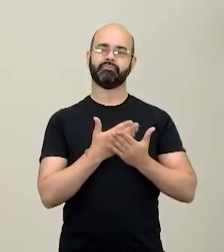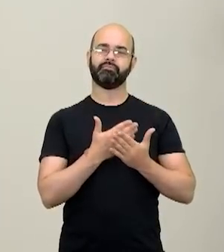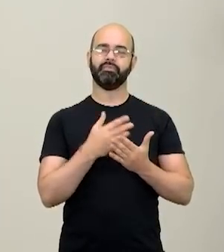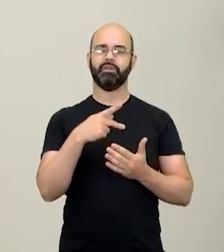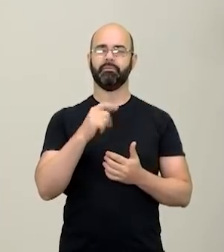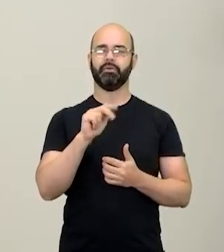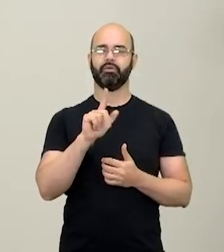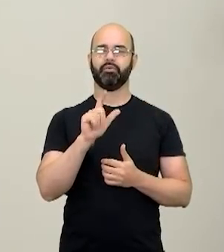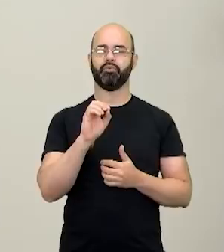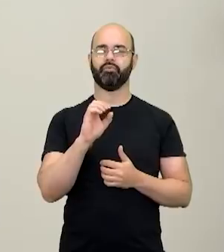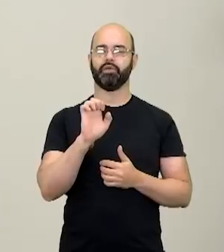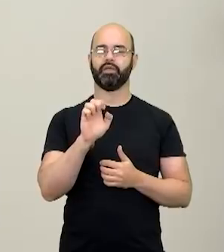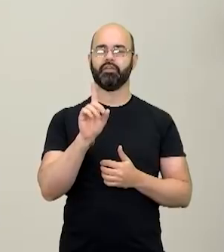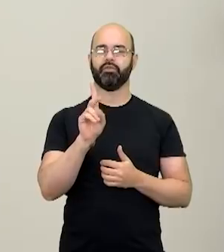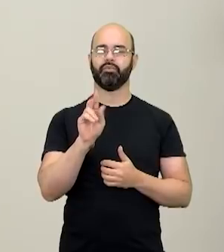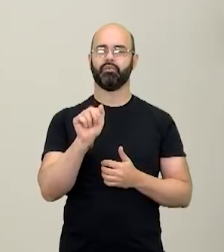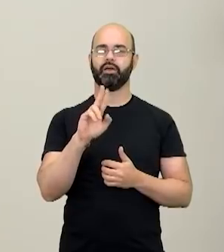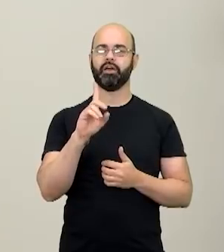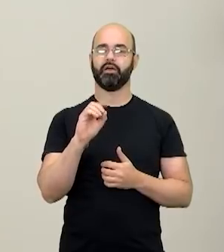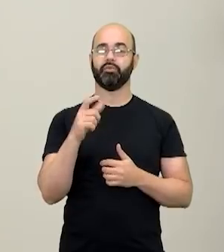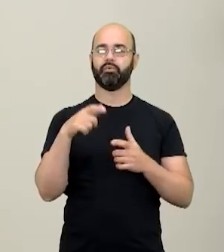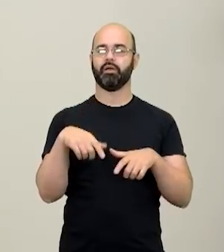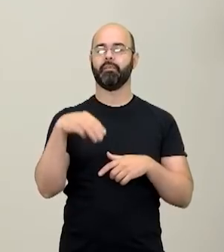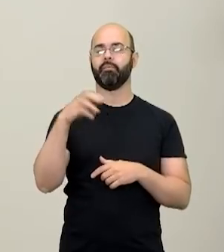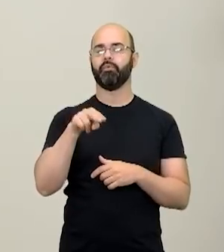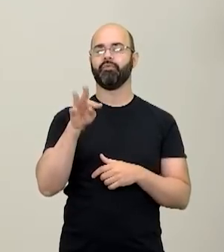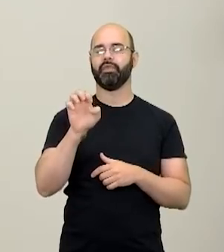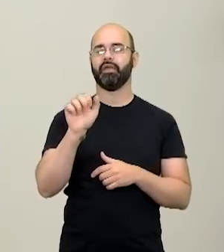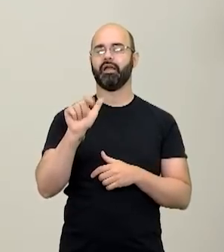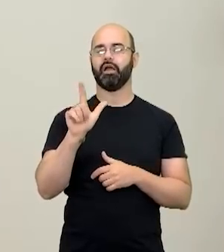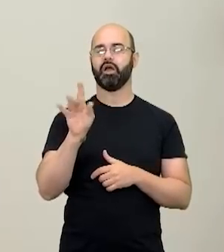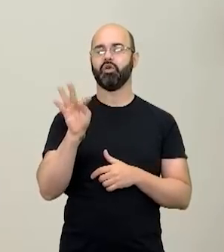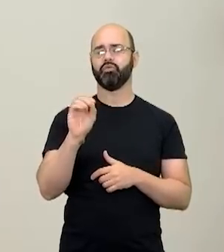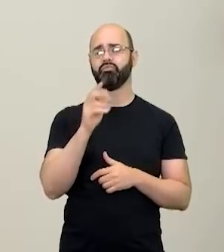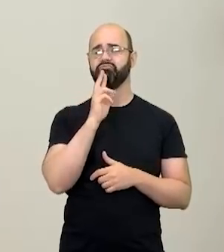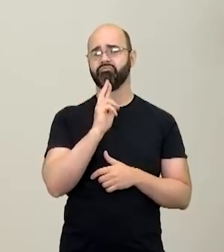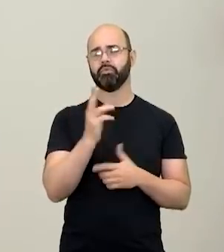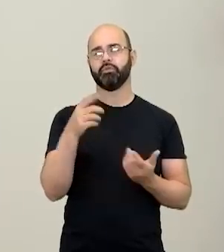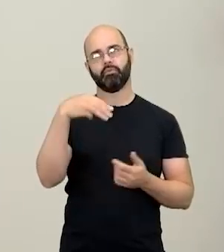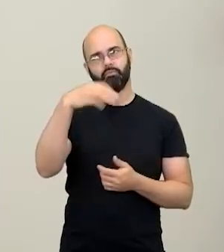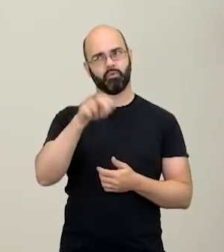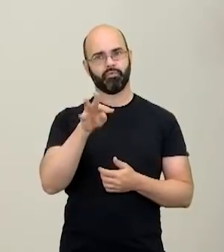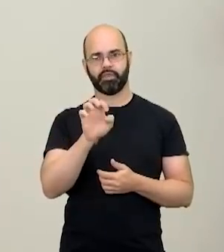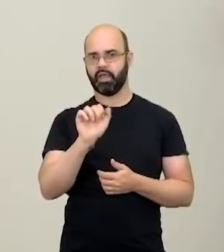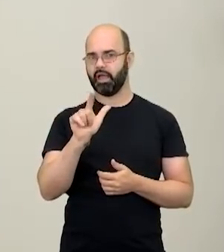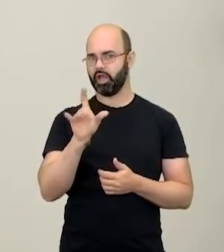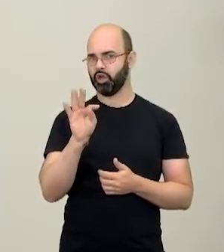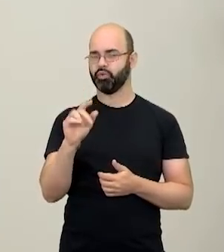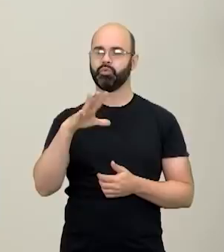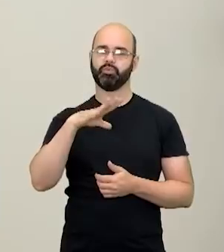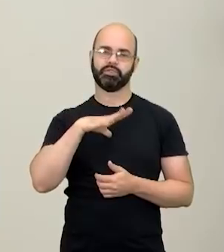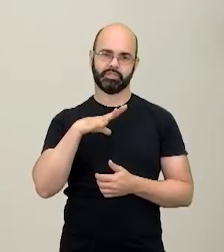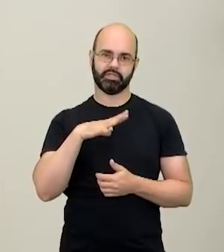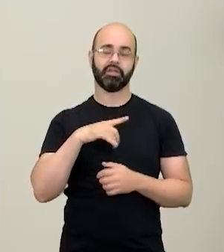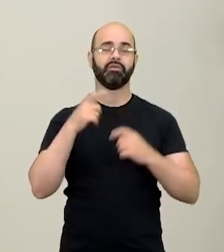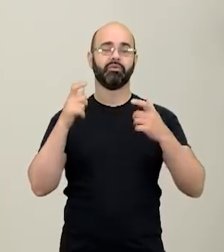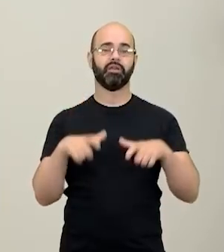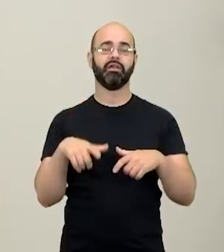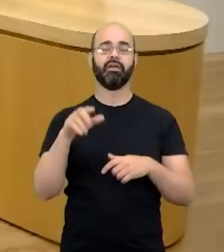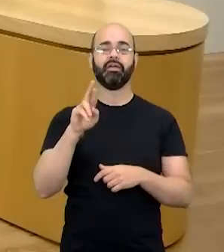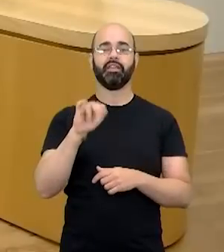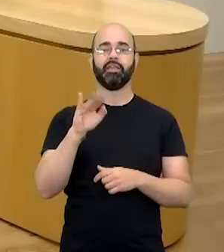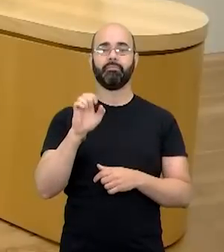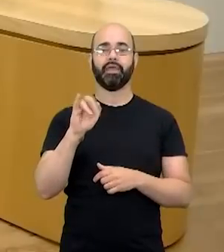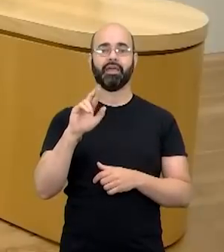de Monte Alto. Então é a cidade que eles estão lá. Aí eles colocaram Monte Alto, que é a cidade, e eles são de Ribeirão Preto.